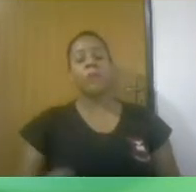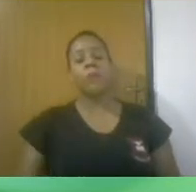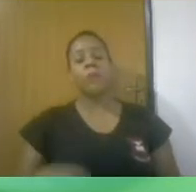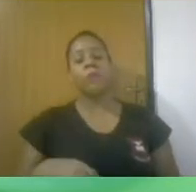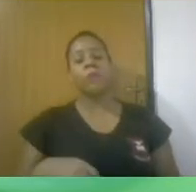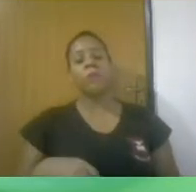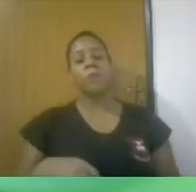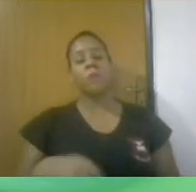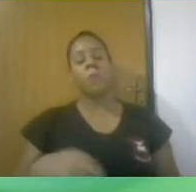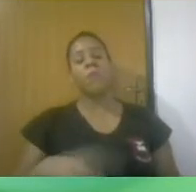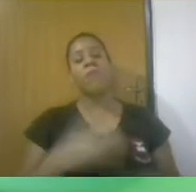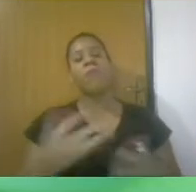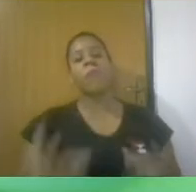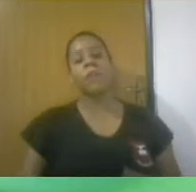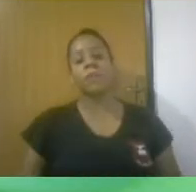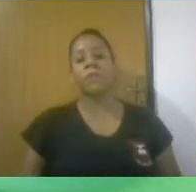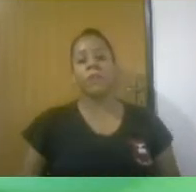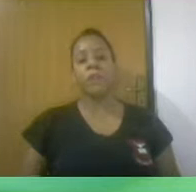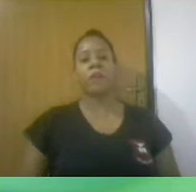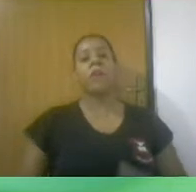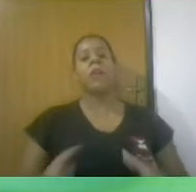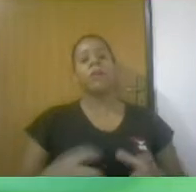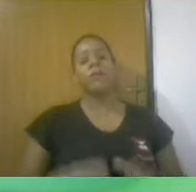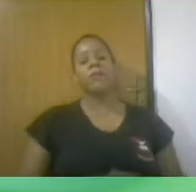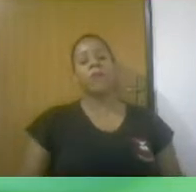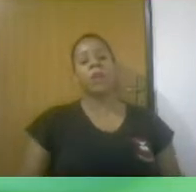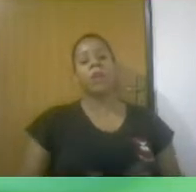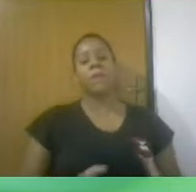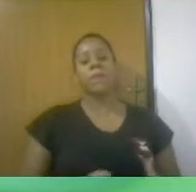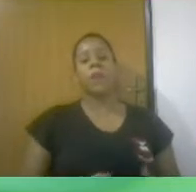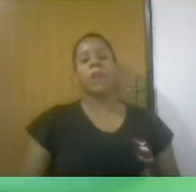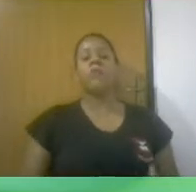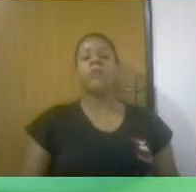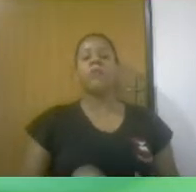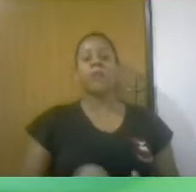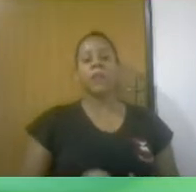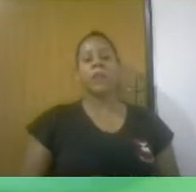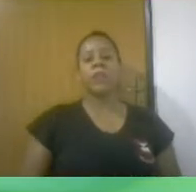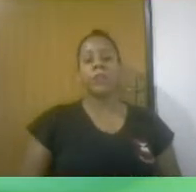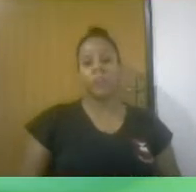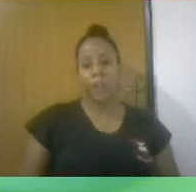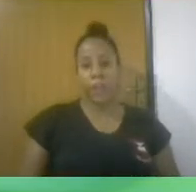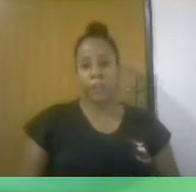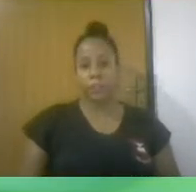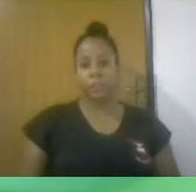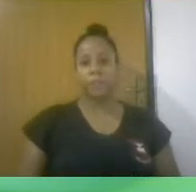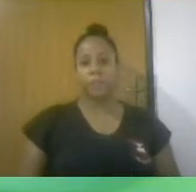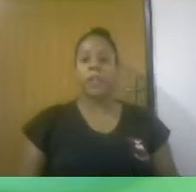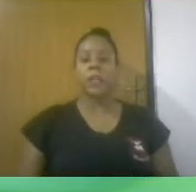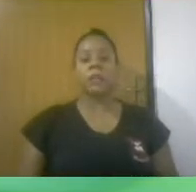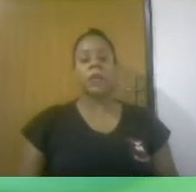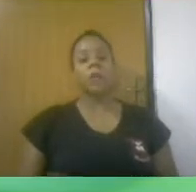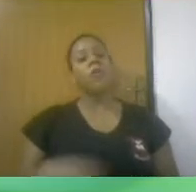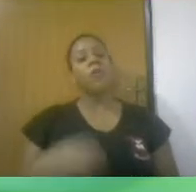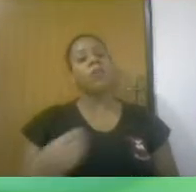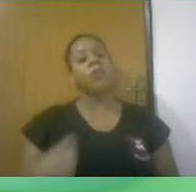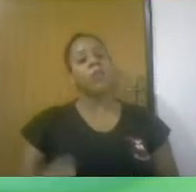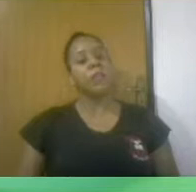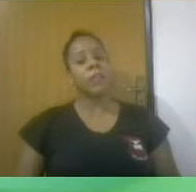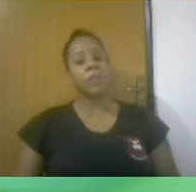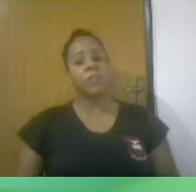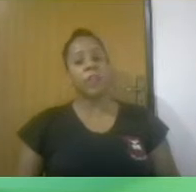novo plano, uma nova forma de governo, que foi, né, os governadores gerais. Então,